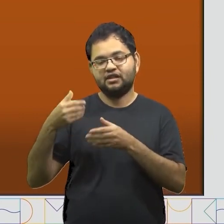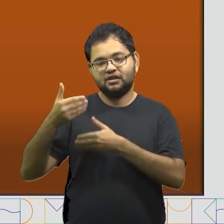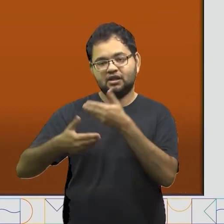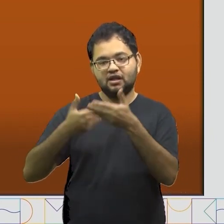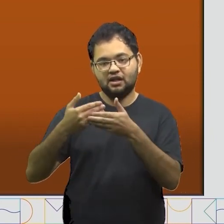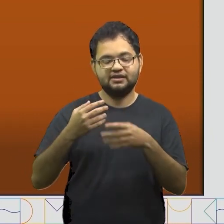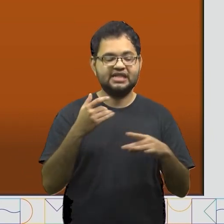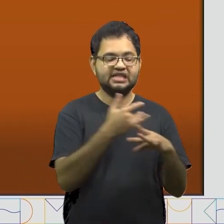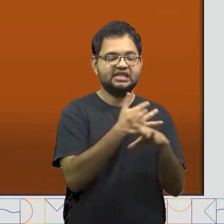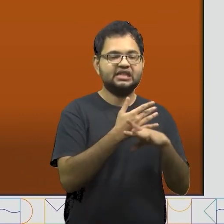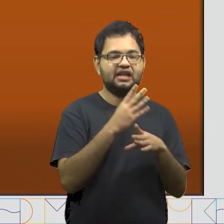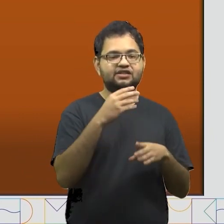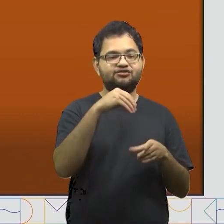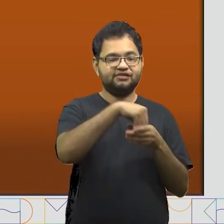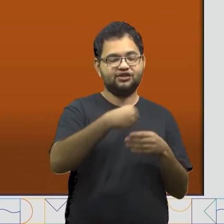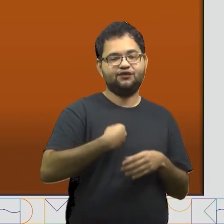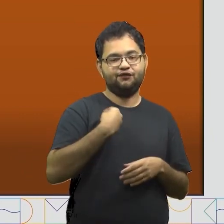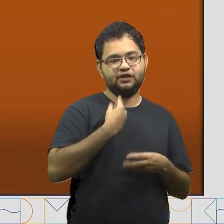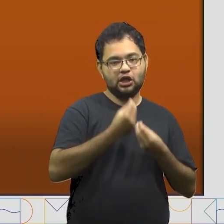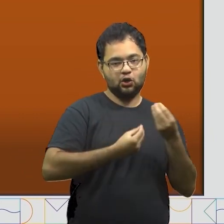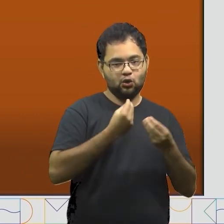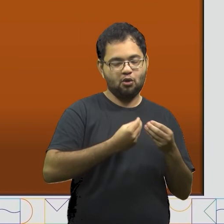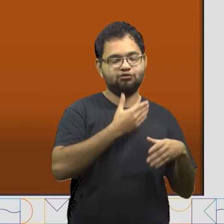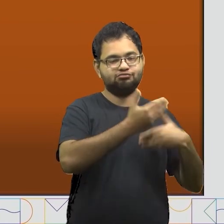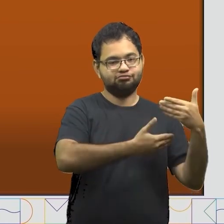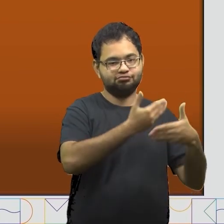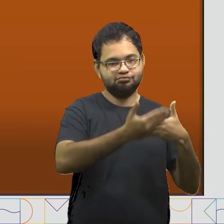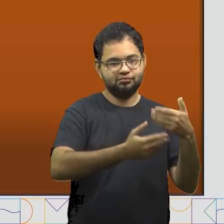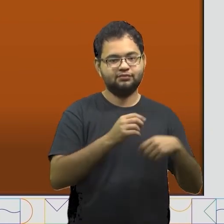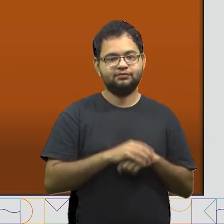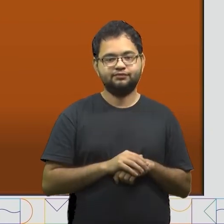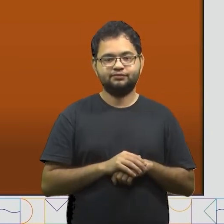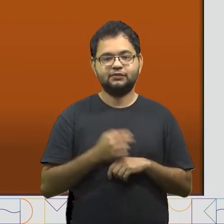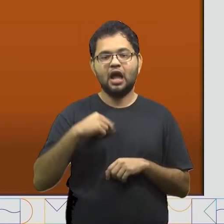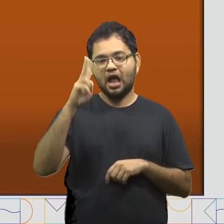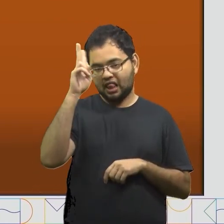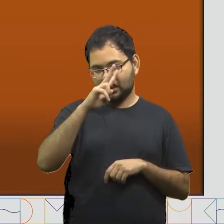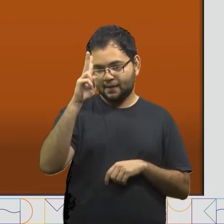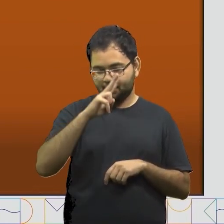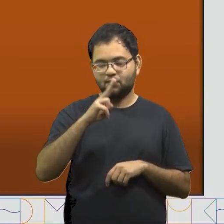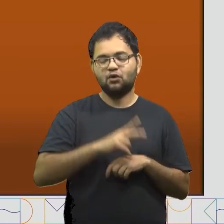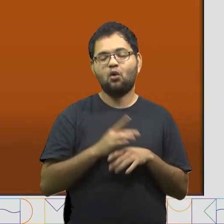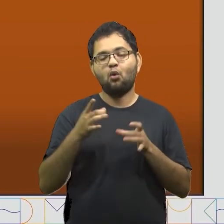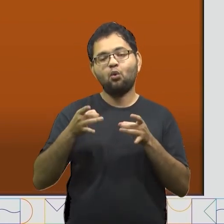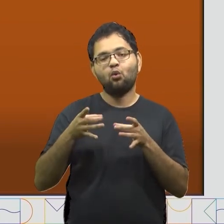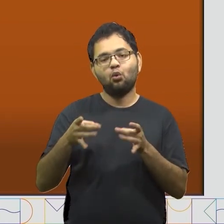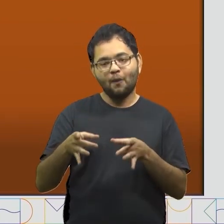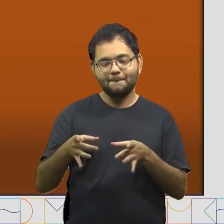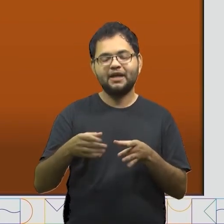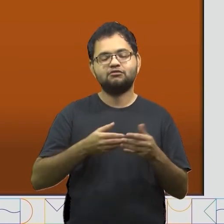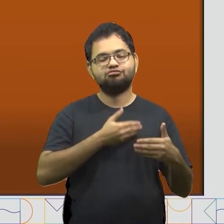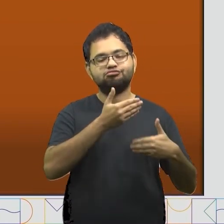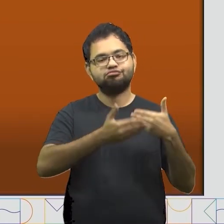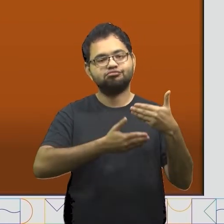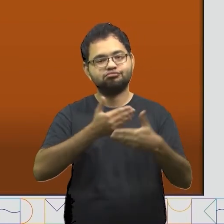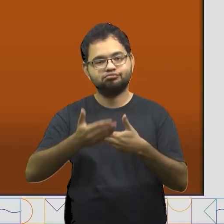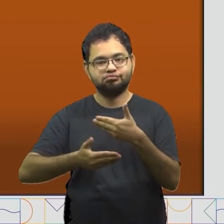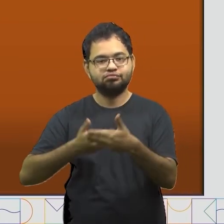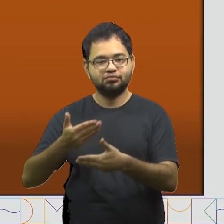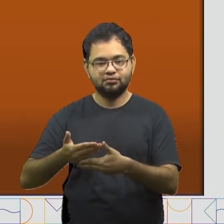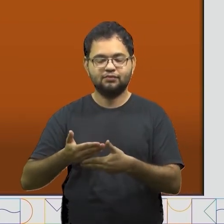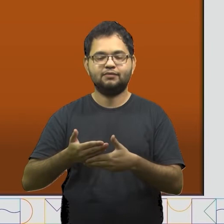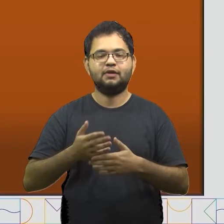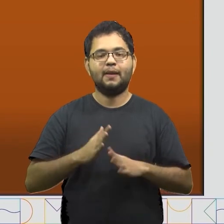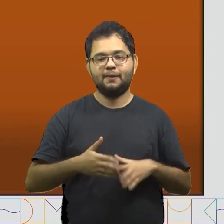da vida comercial nas cidades relembramos como comércio foi se aperfeiçoando ao longo dos anos desde a